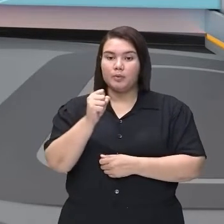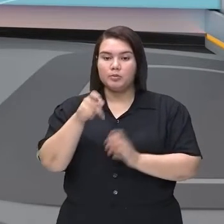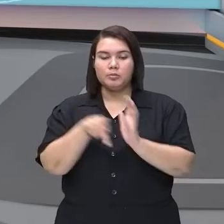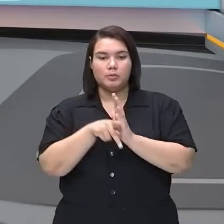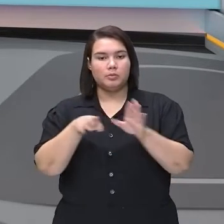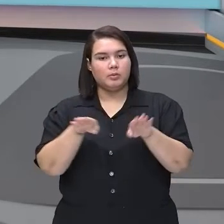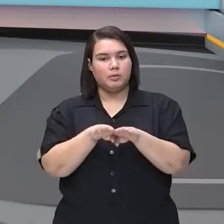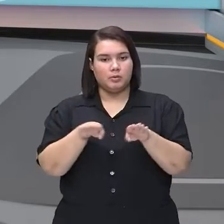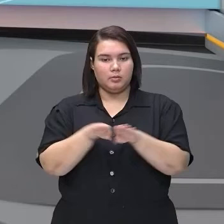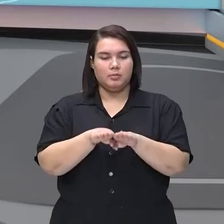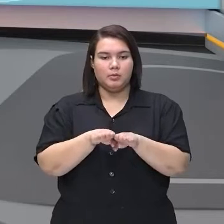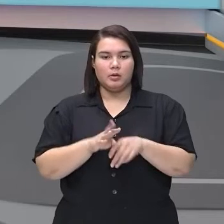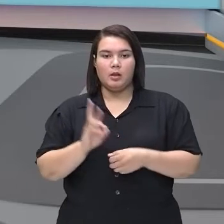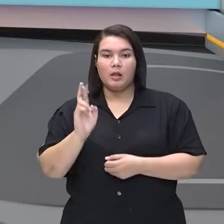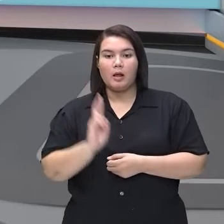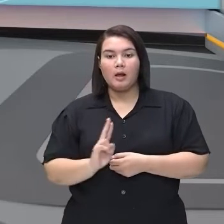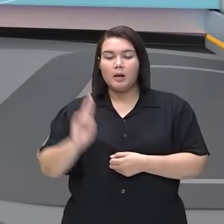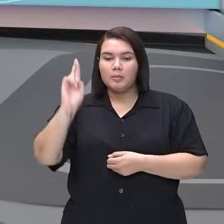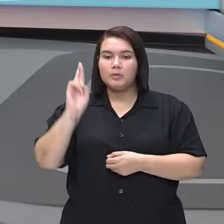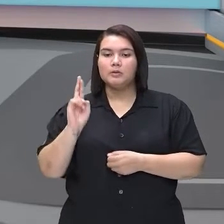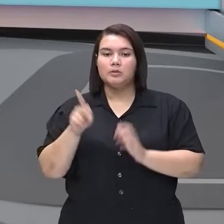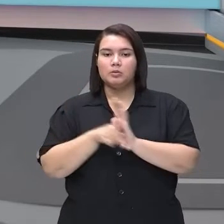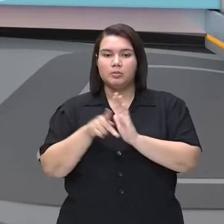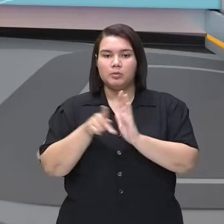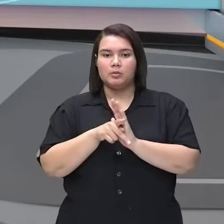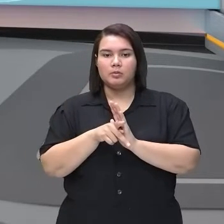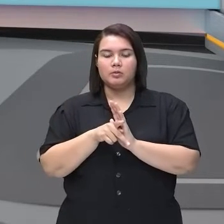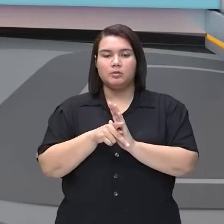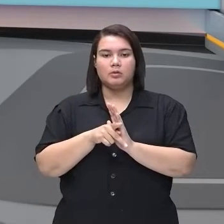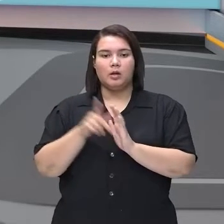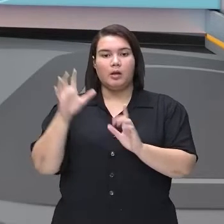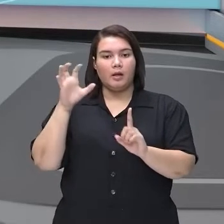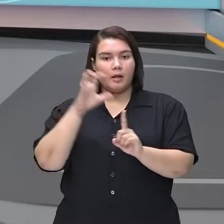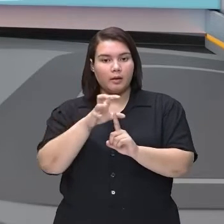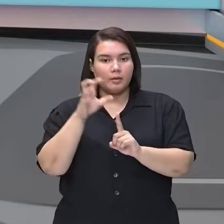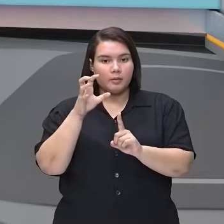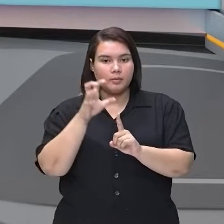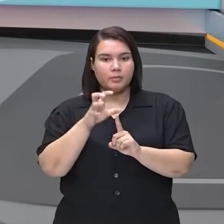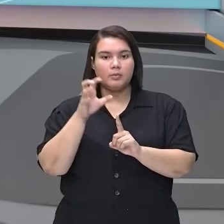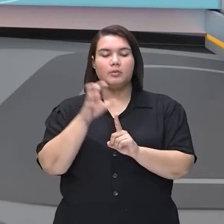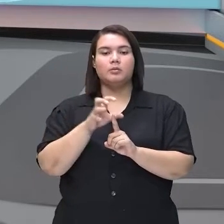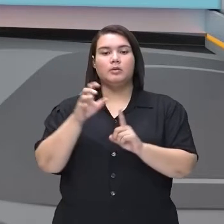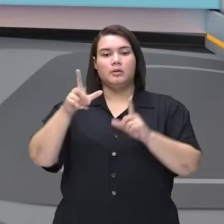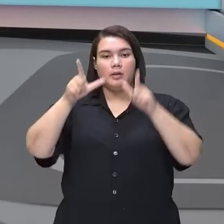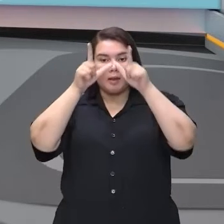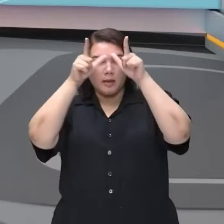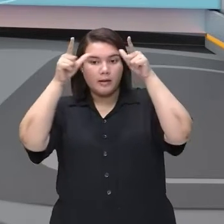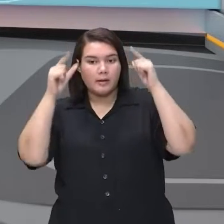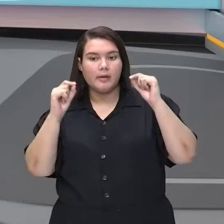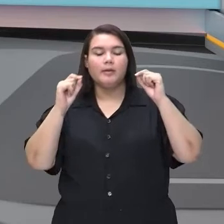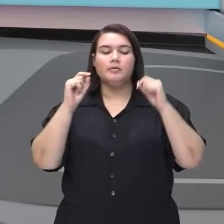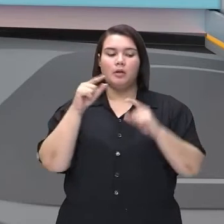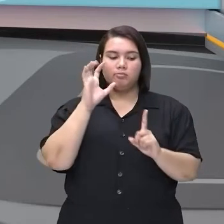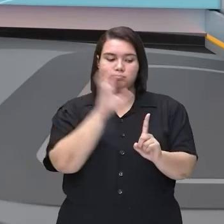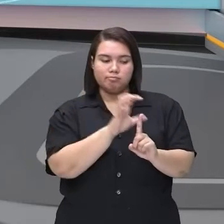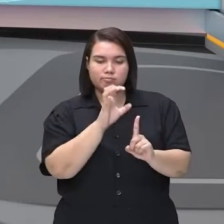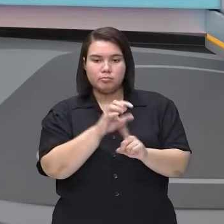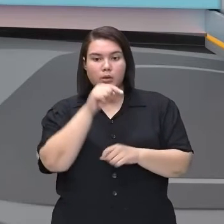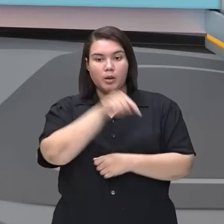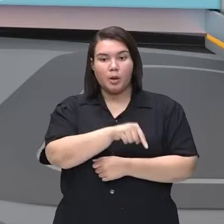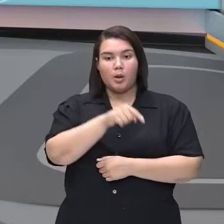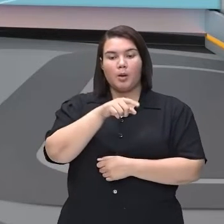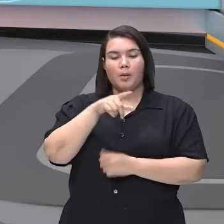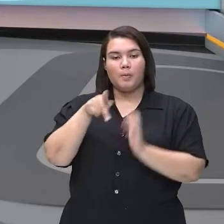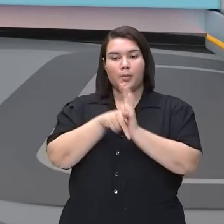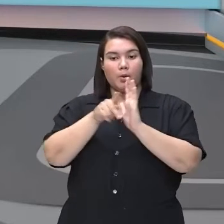também na representação dos deuses, na influência da Grécia sobre Roma na representação